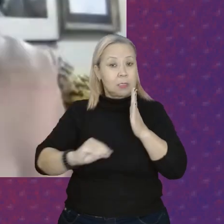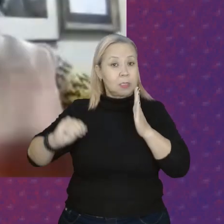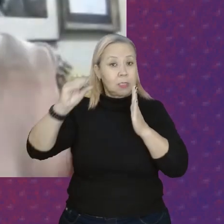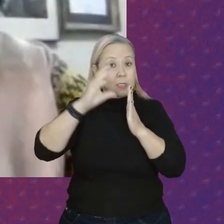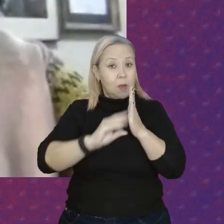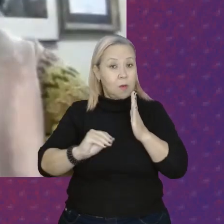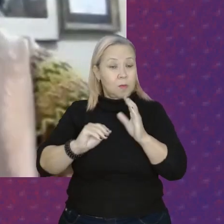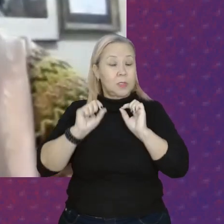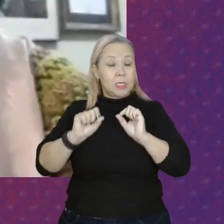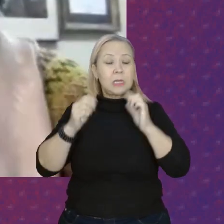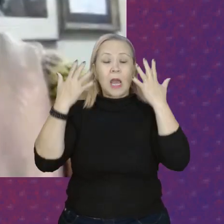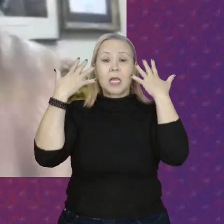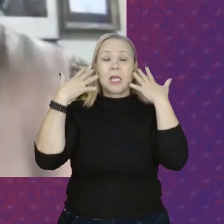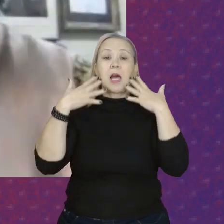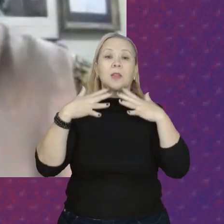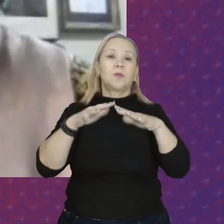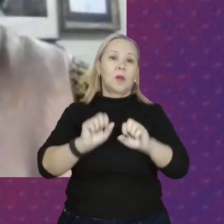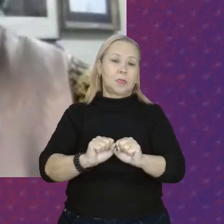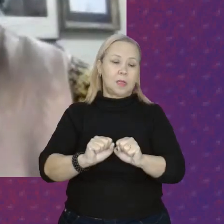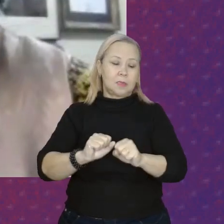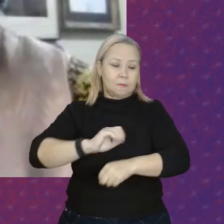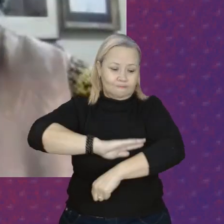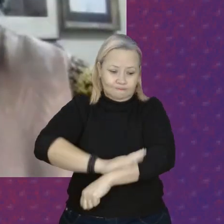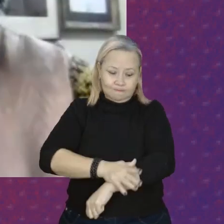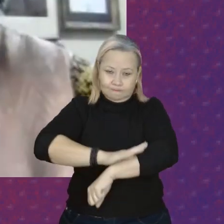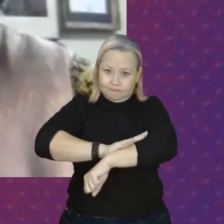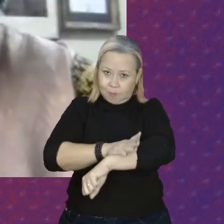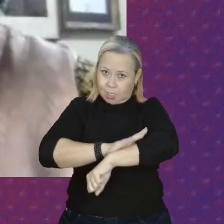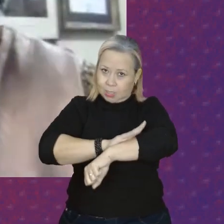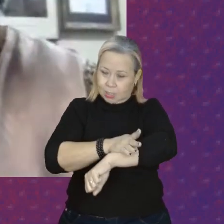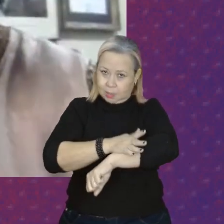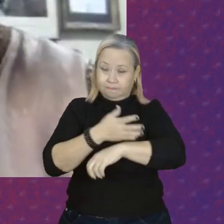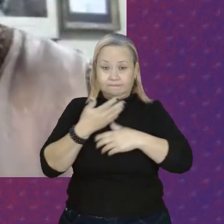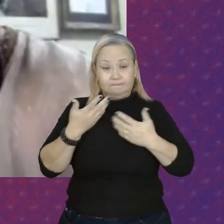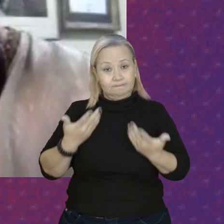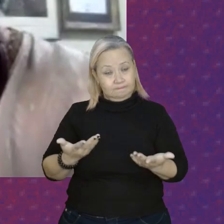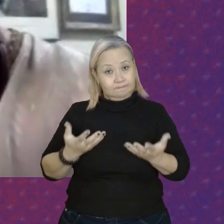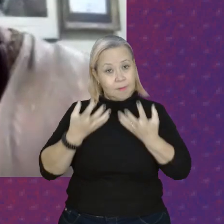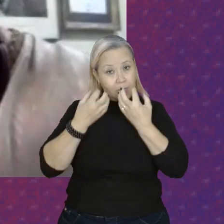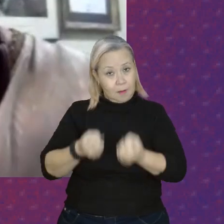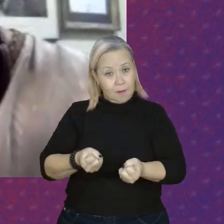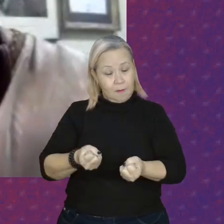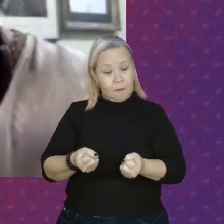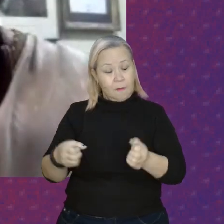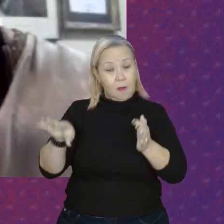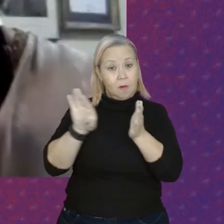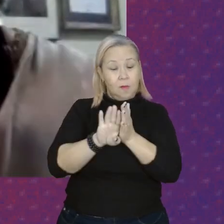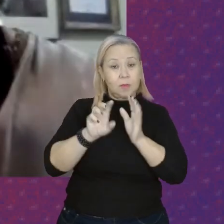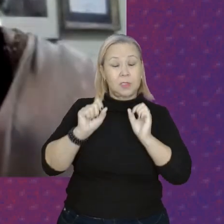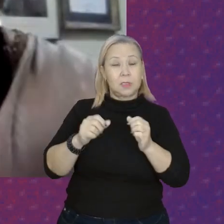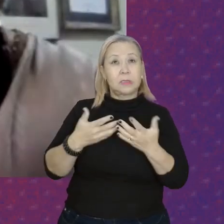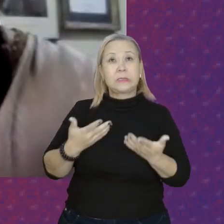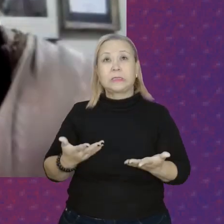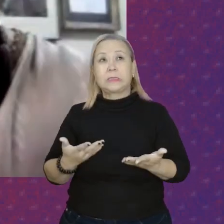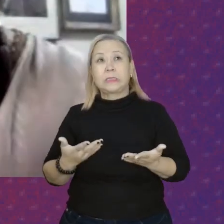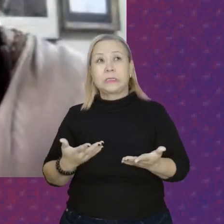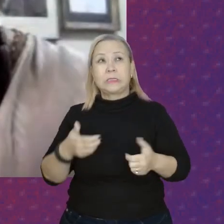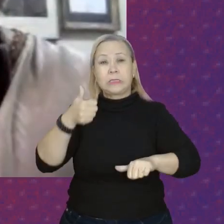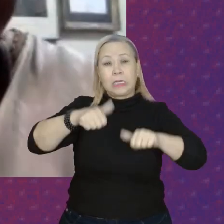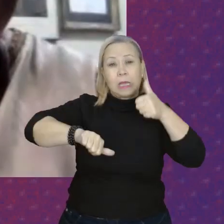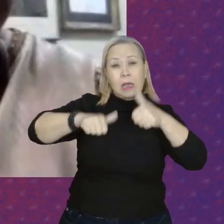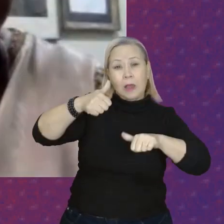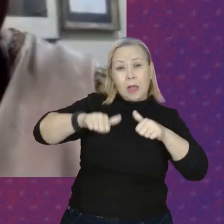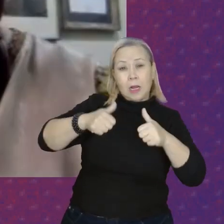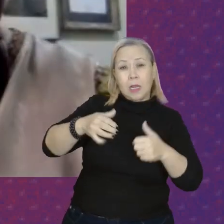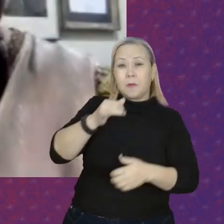na naturalização do racismo. E aí vamos chegar, quando a gente examina, por exemplo,